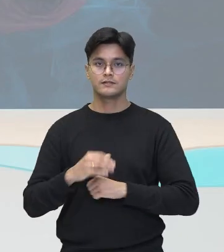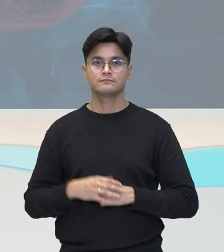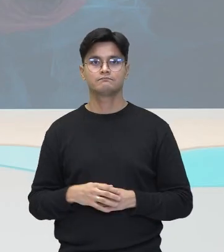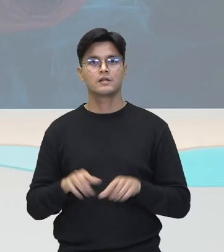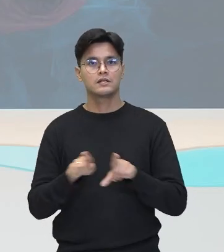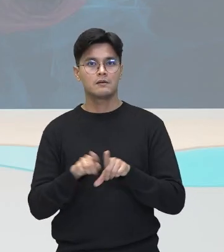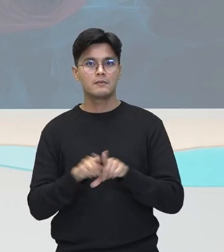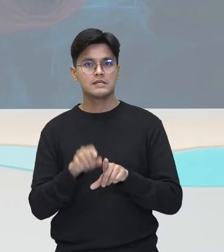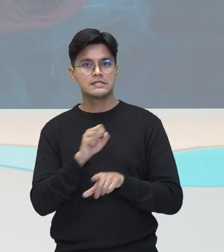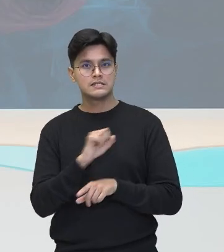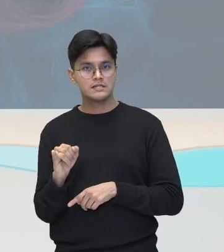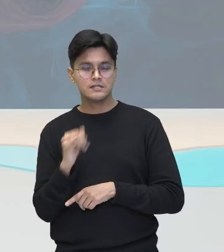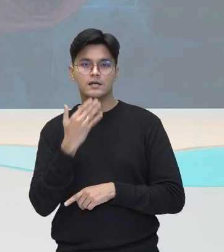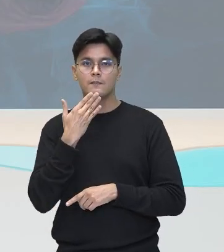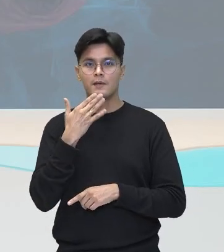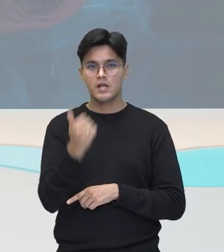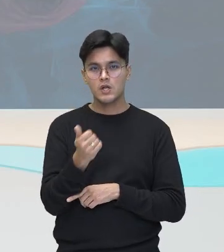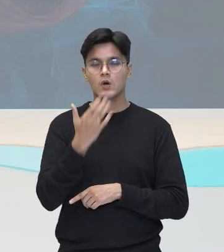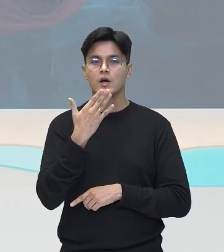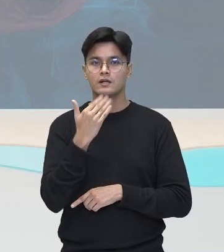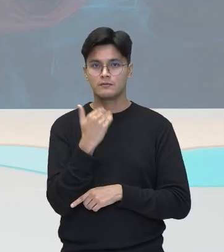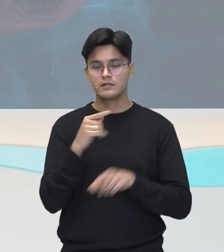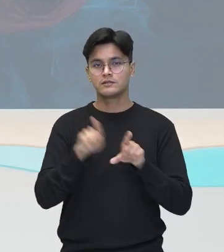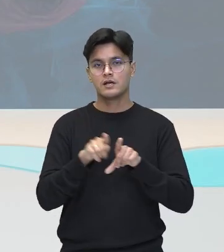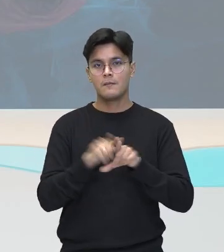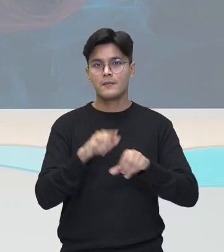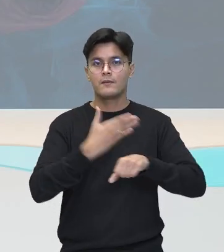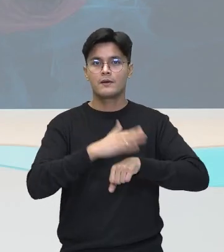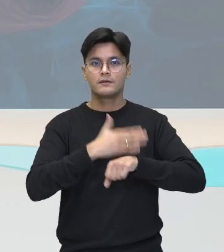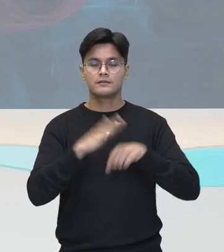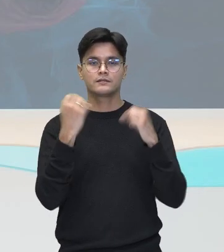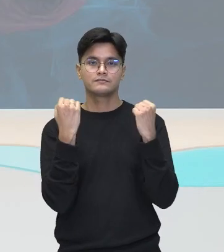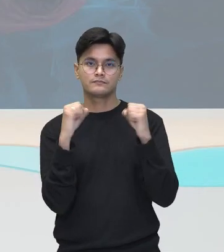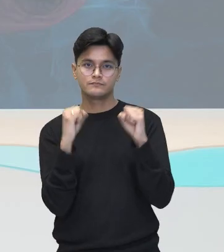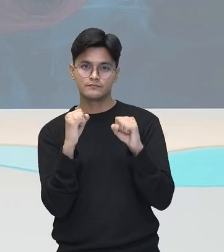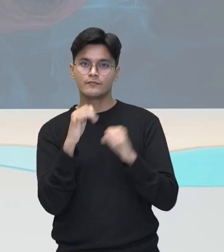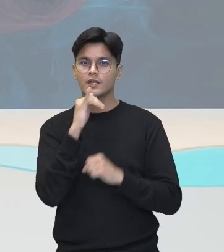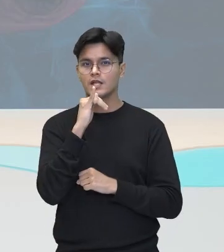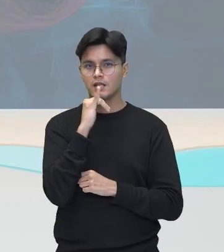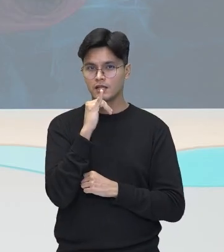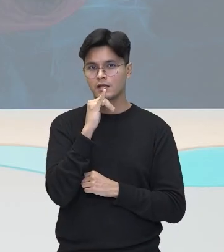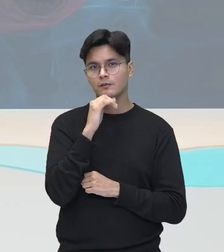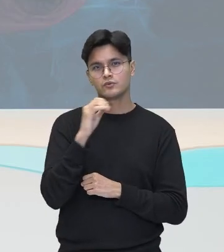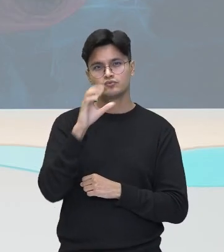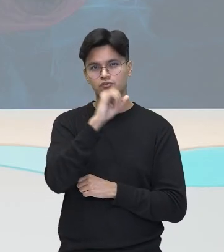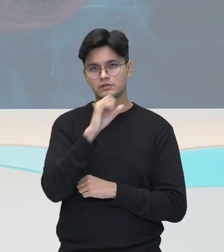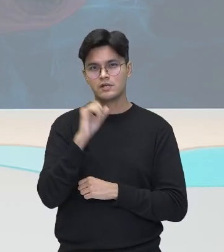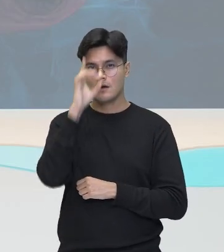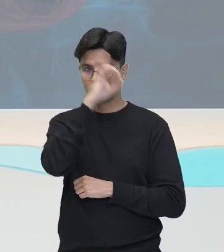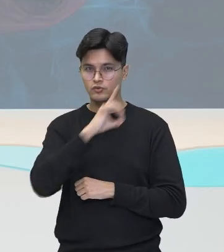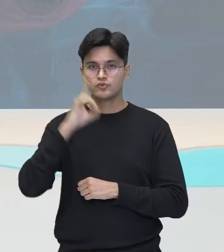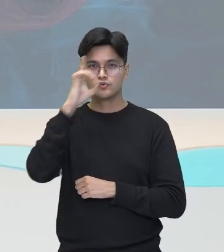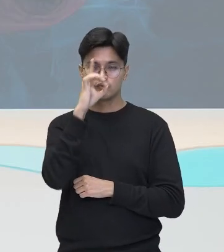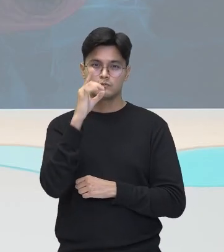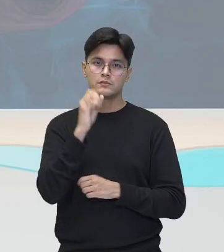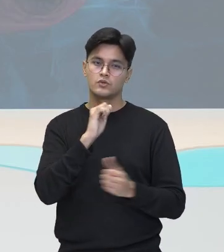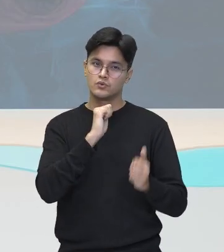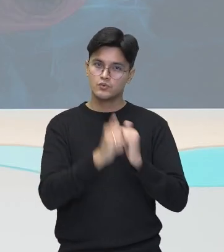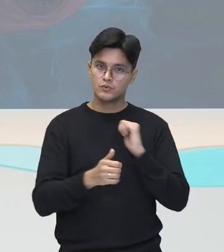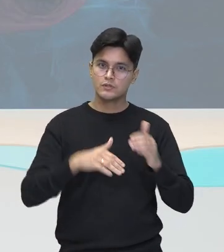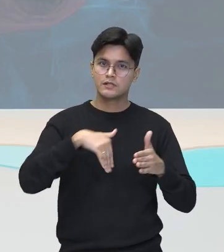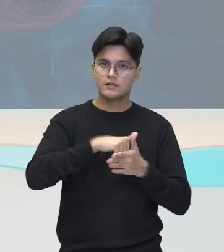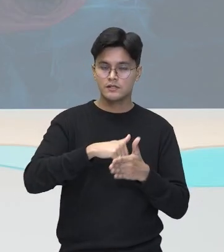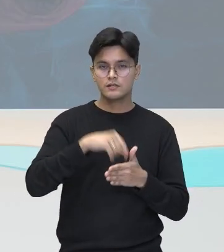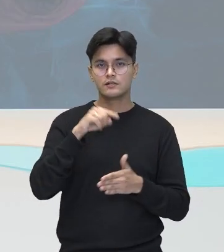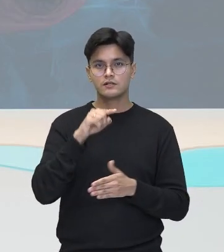e na prática de atividade física constante. Aquele futebolzinho no final de semana, gente, ele não vai ser benéfico para você não, para poder